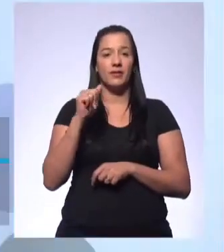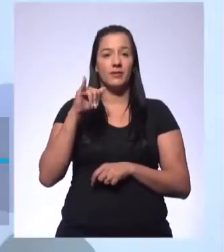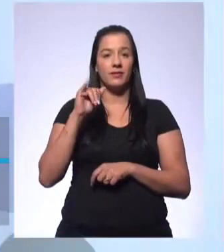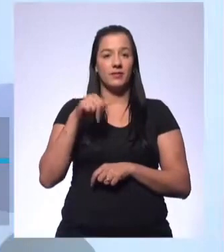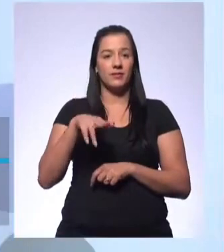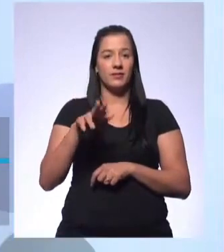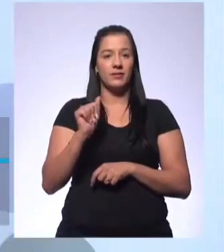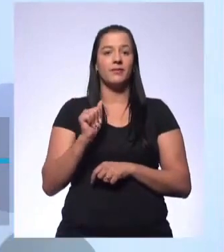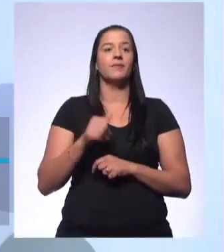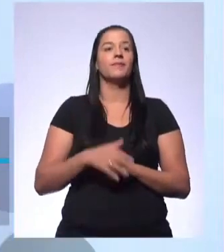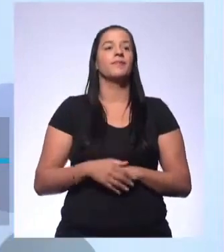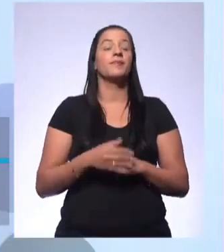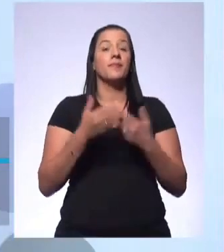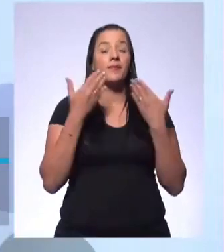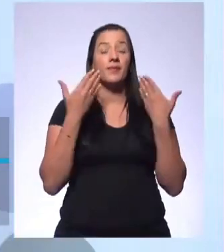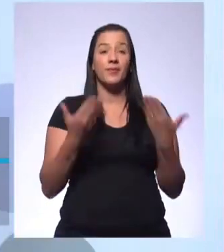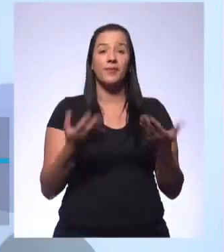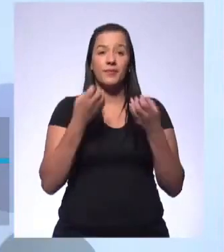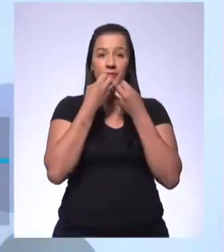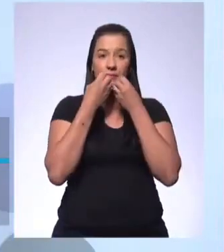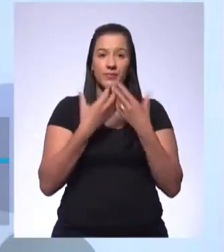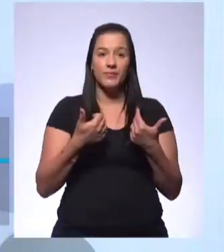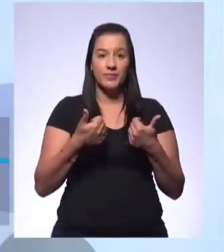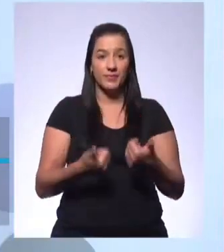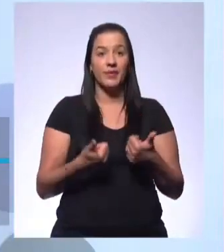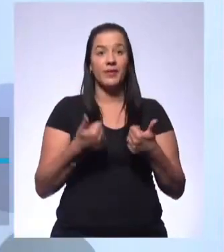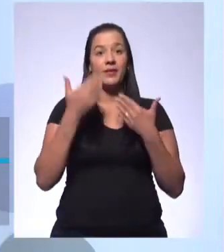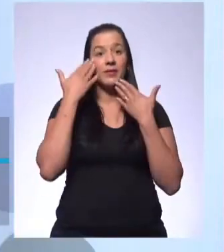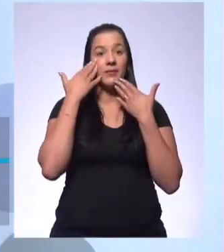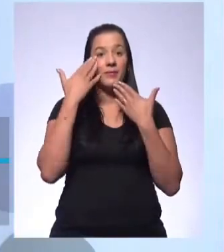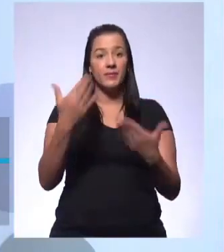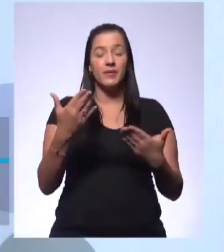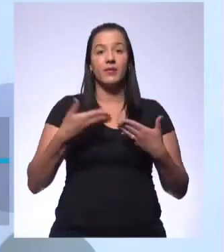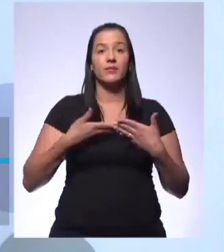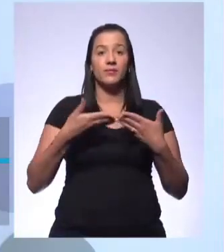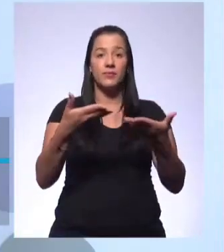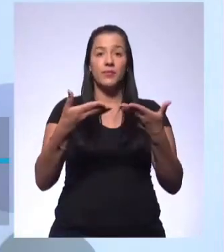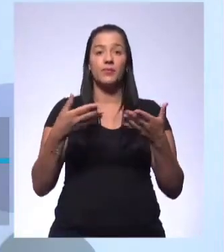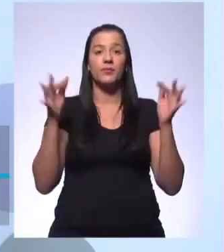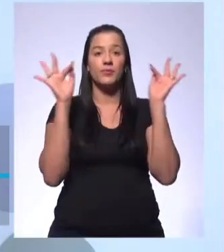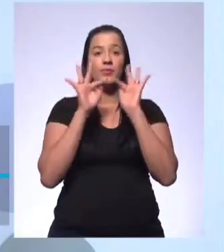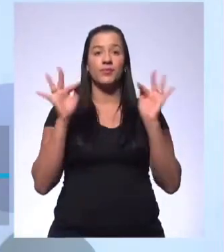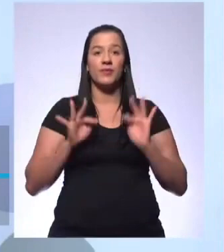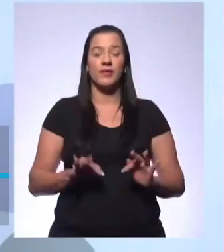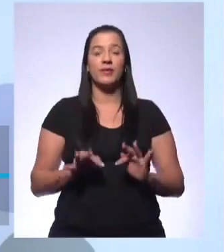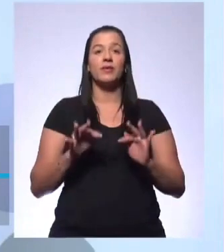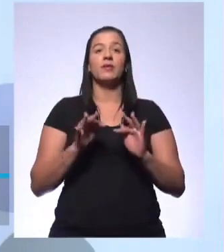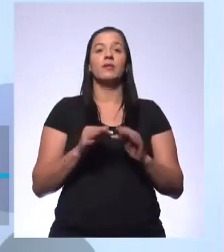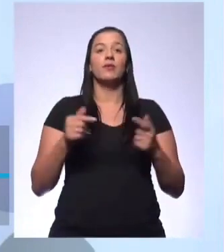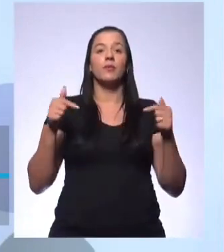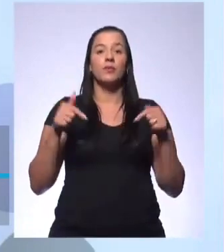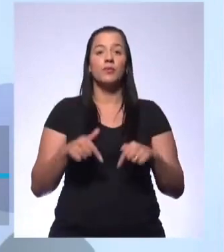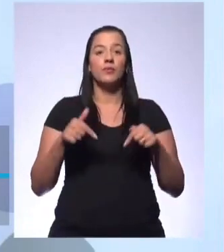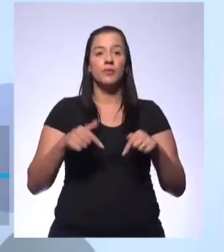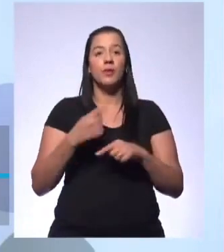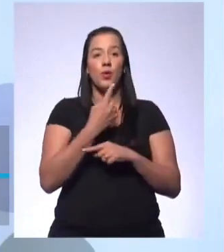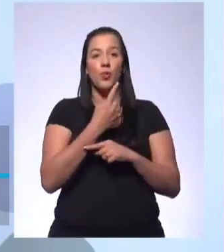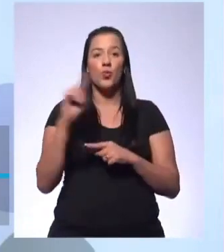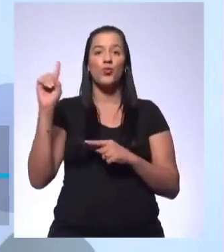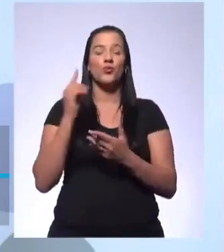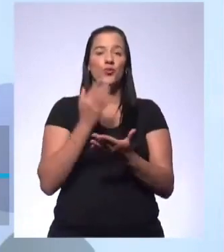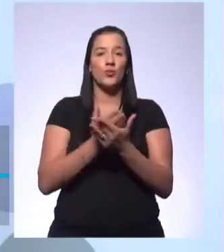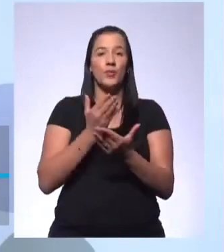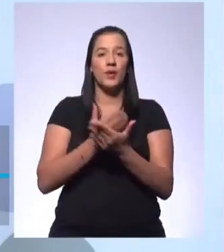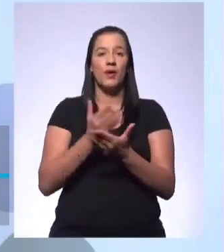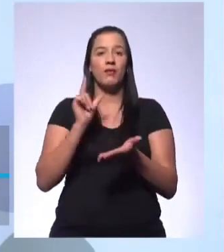Mauro, queridos alunos, muito obrigado por estar aqui. Eu estou assim muito feliz de estar aqui hoje, porque nós estamos aí na última